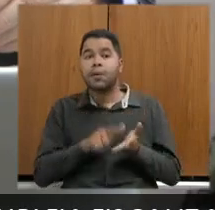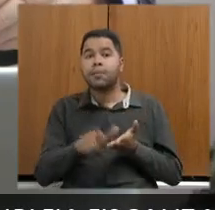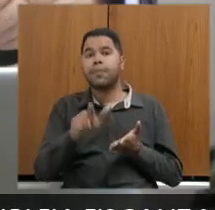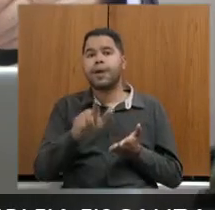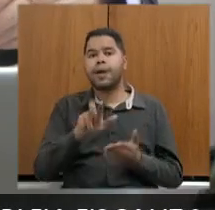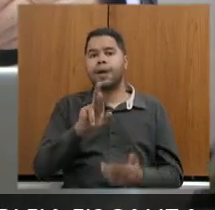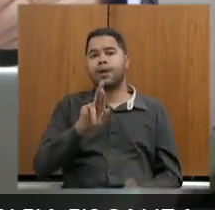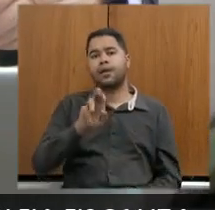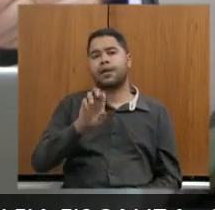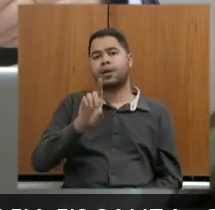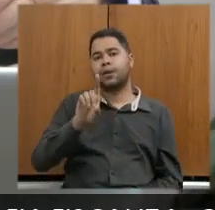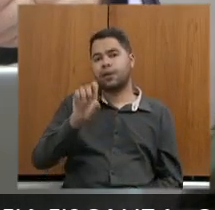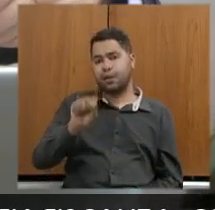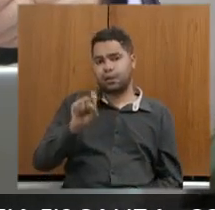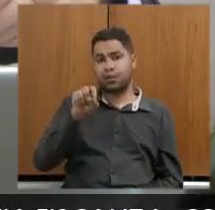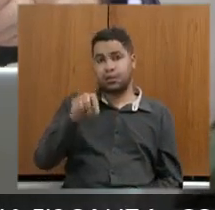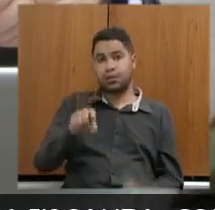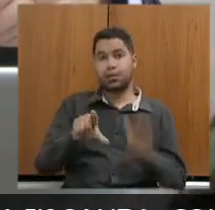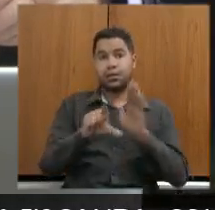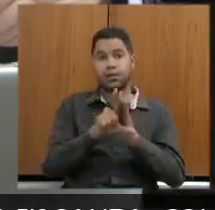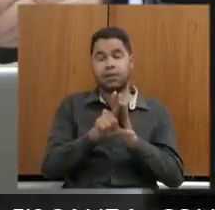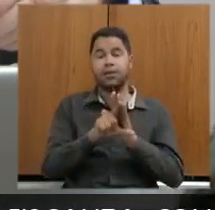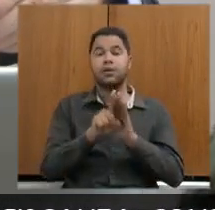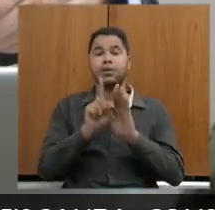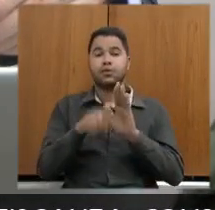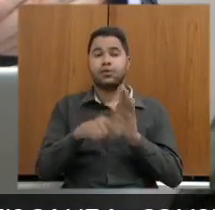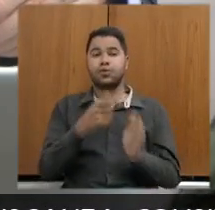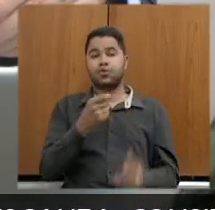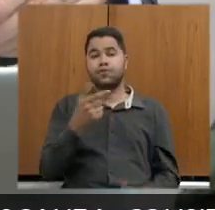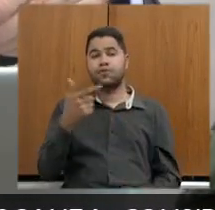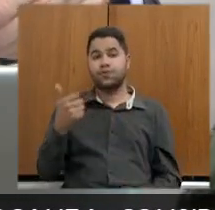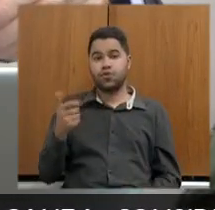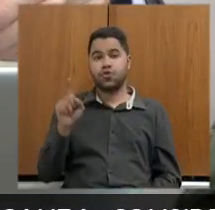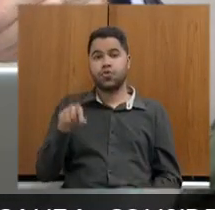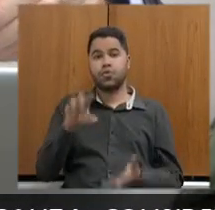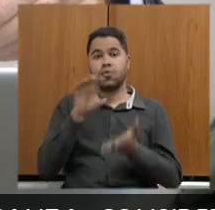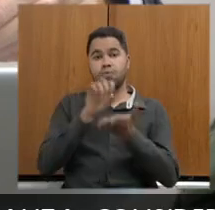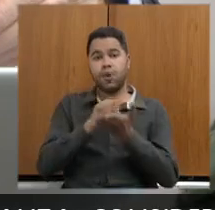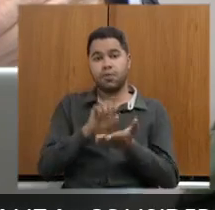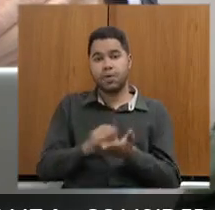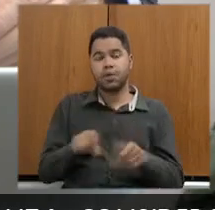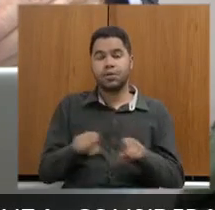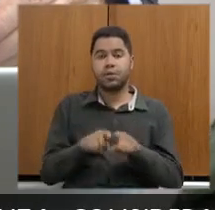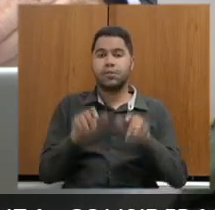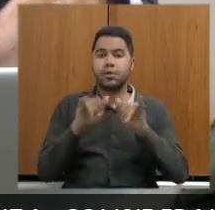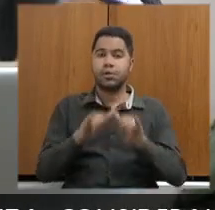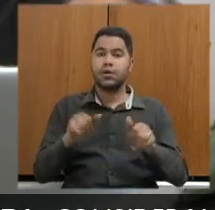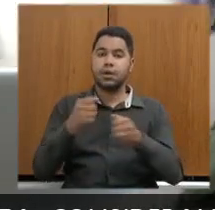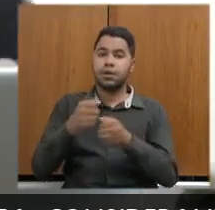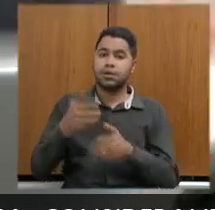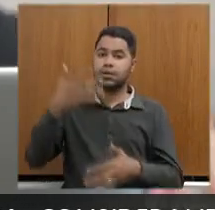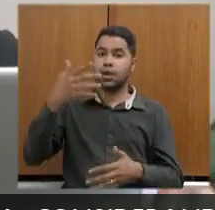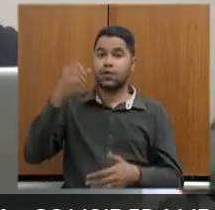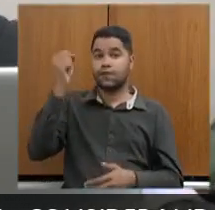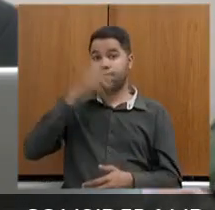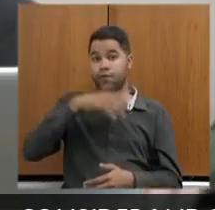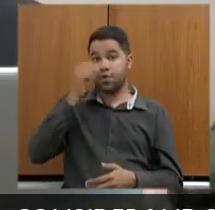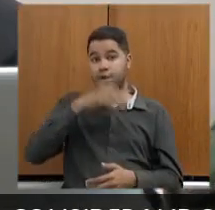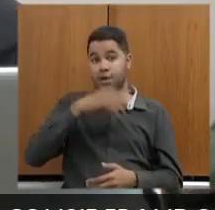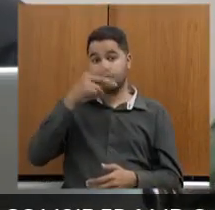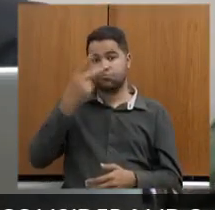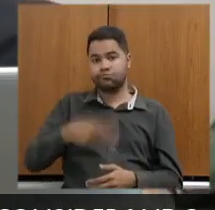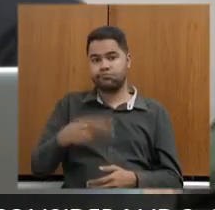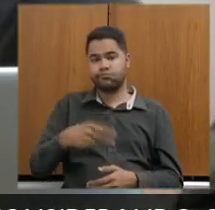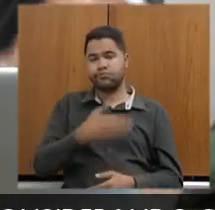número de redes previsto na lei 2375 4/2001 que dispõe sobre o registro EA divulgação dos dados relativos à violência EA criminalidade